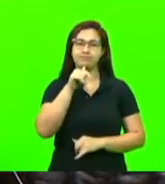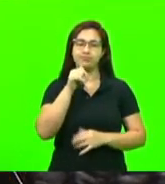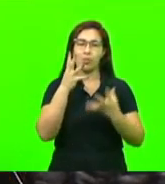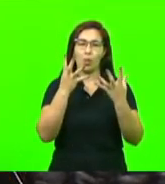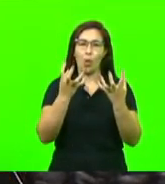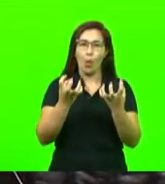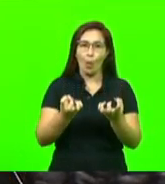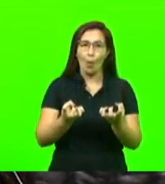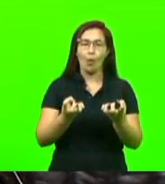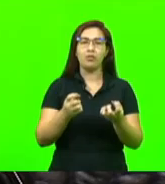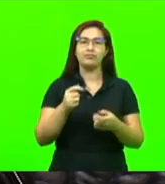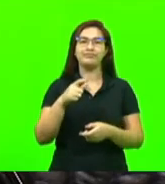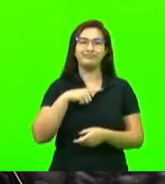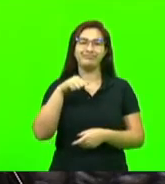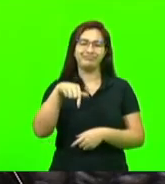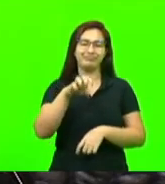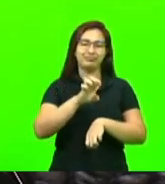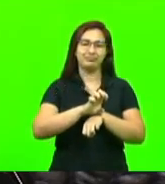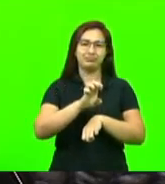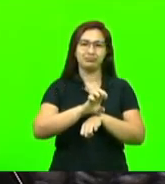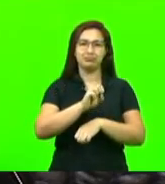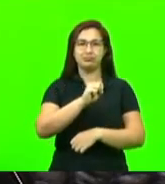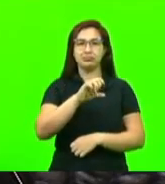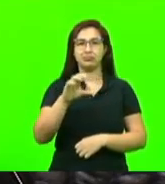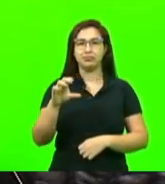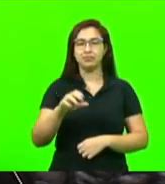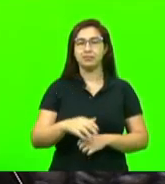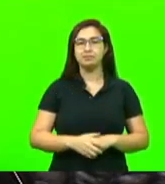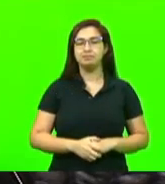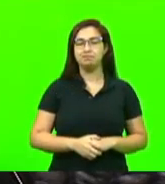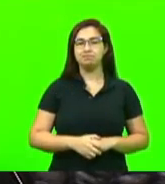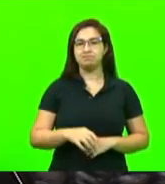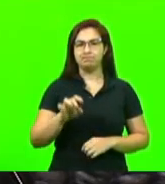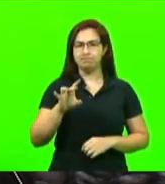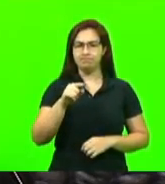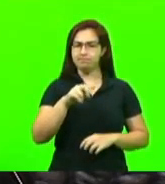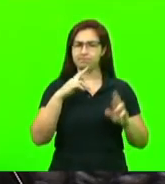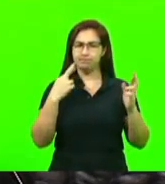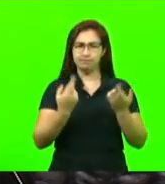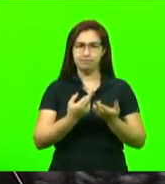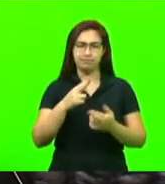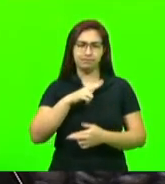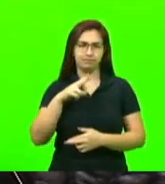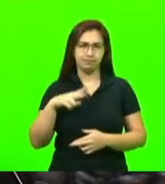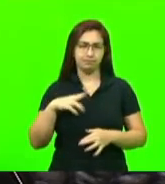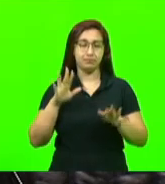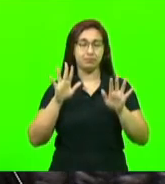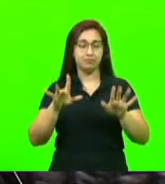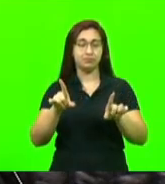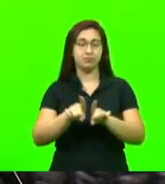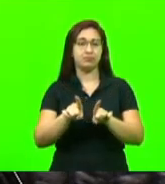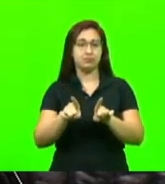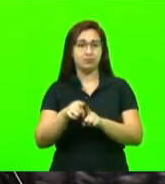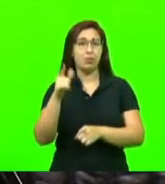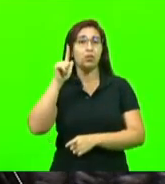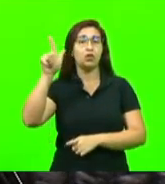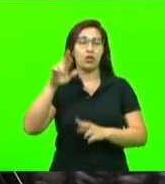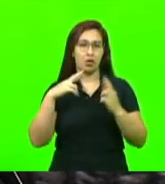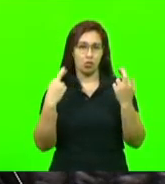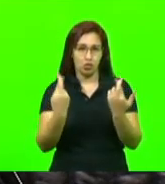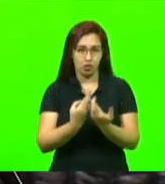o estado de Santa Catarina. Não só nessa audiência pública, mas também em outras reuniões que